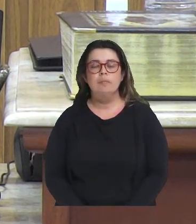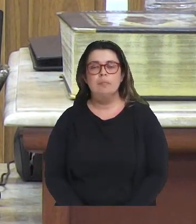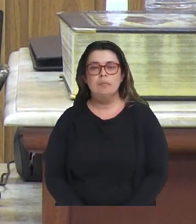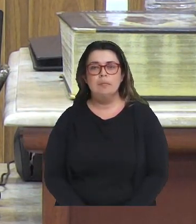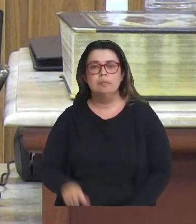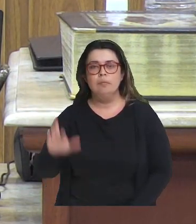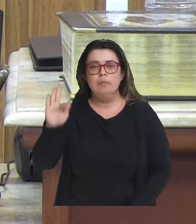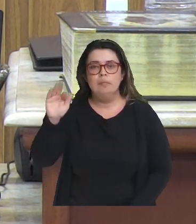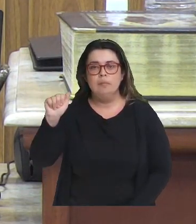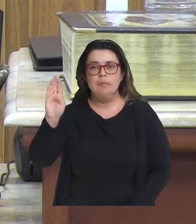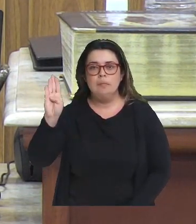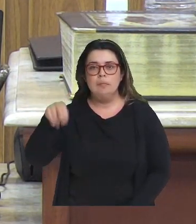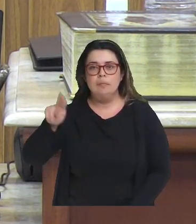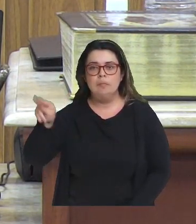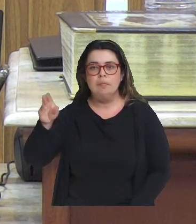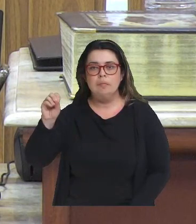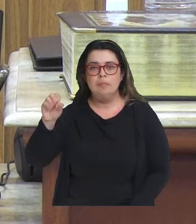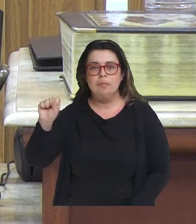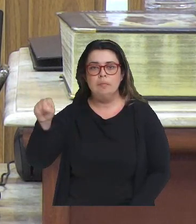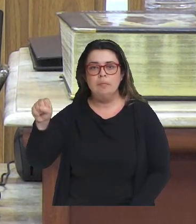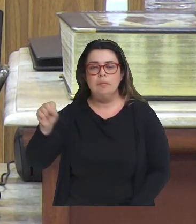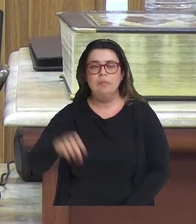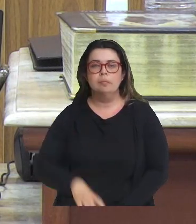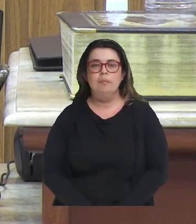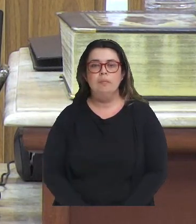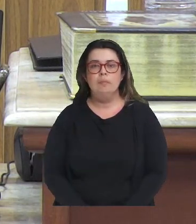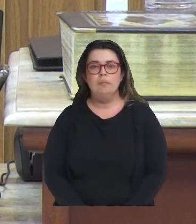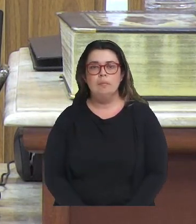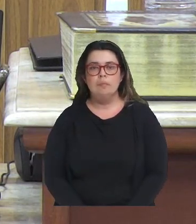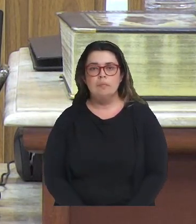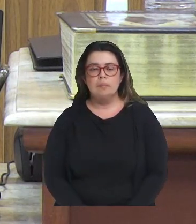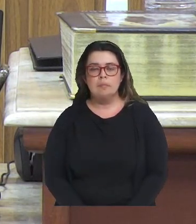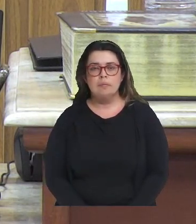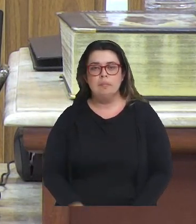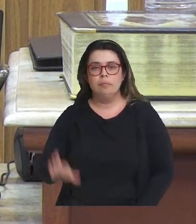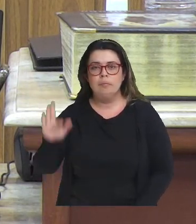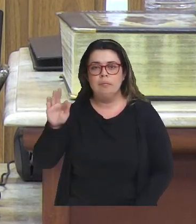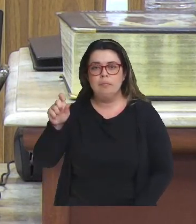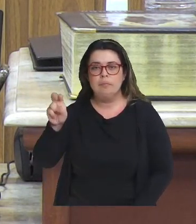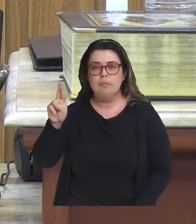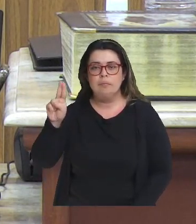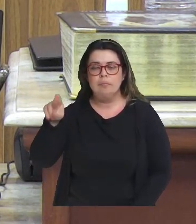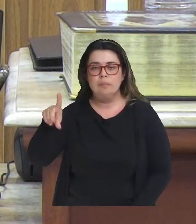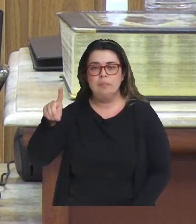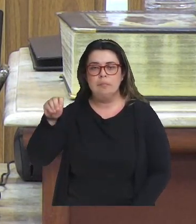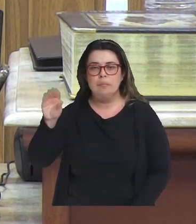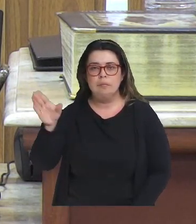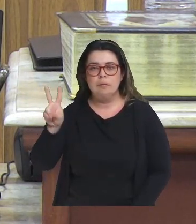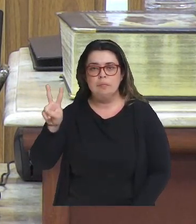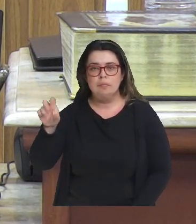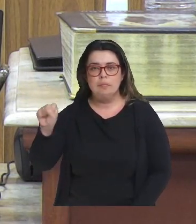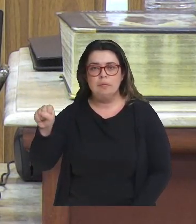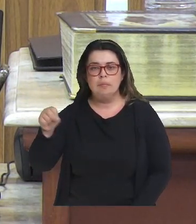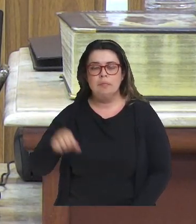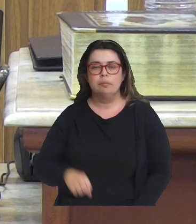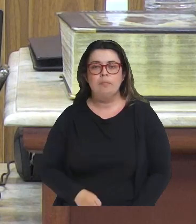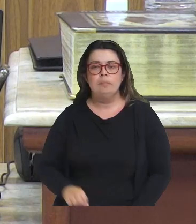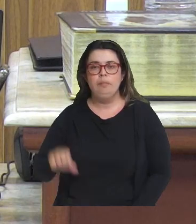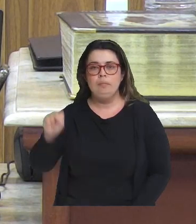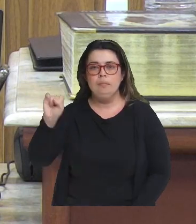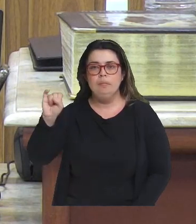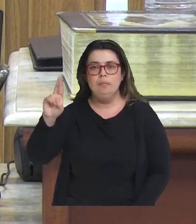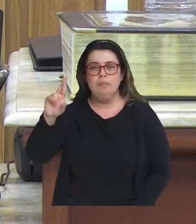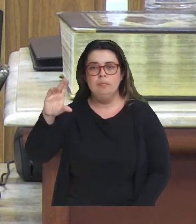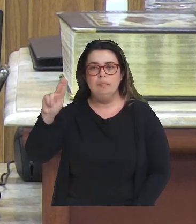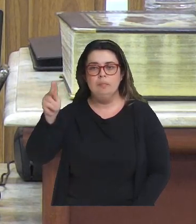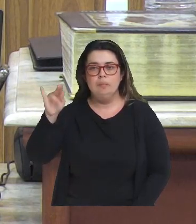Fábio Alex Nunes. Fabinho Alerta Verbal vota sim. Fernando Vieira. Fernando Vieira vota sim. Fernando Cirque. Sim.